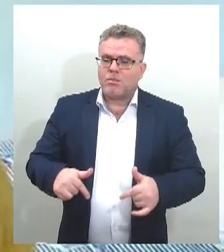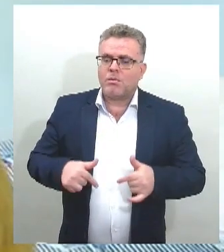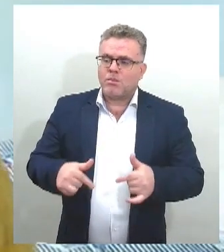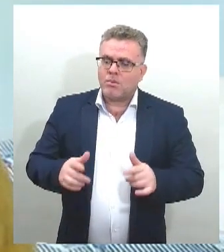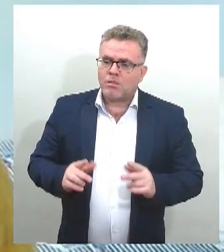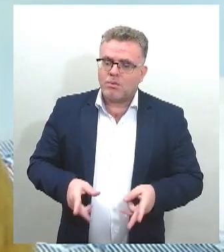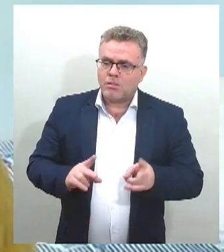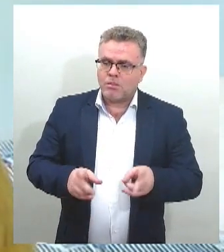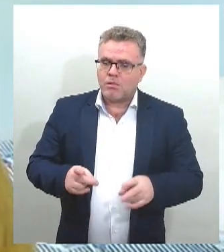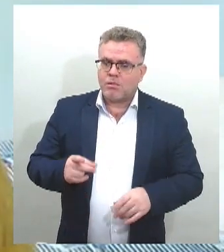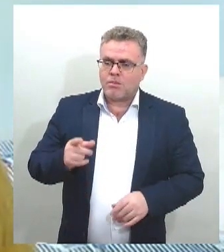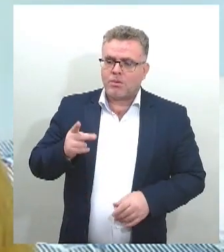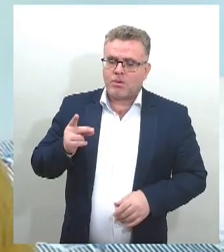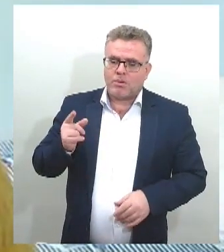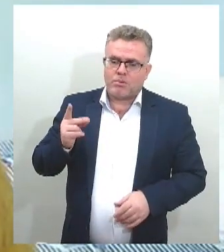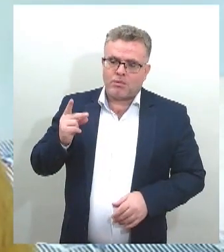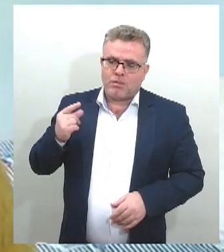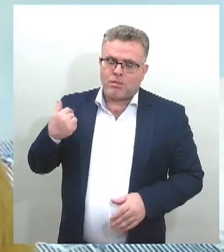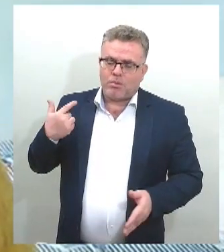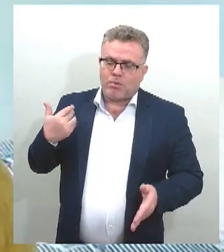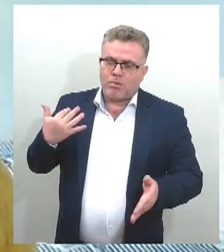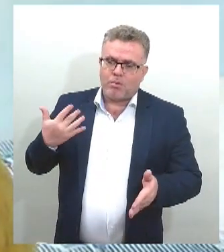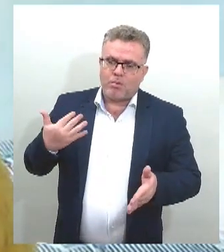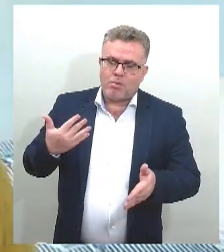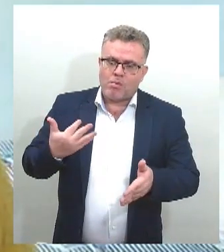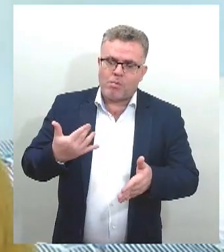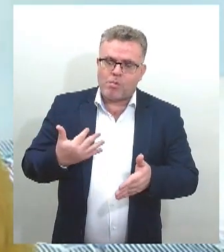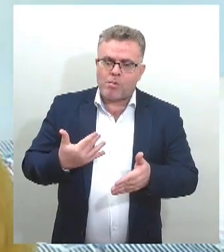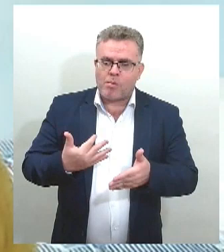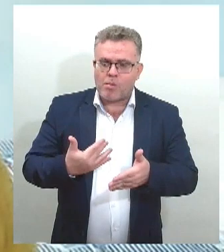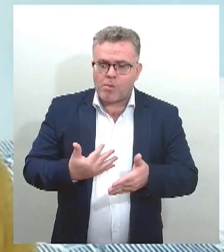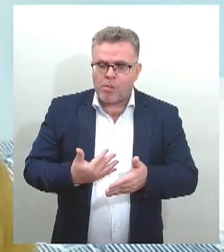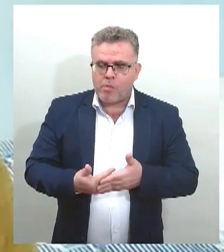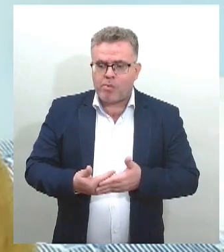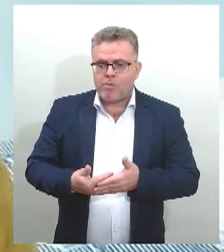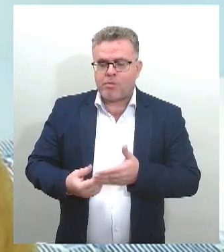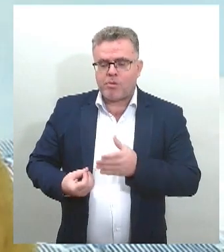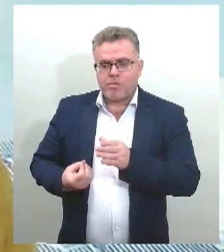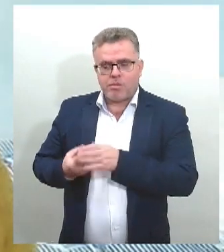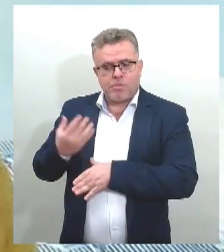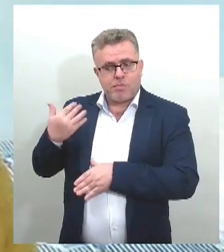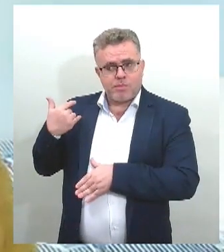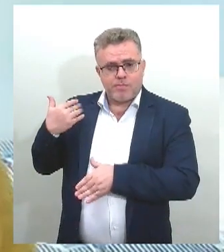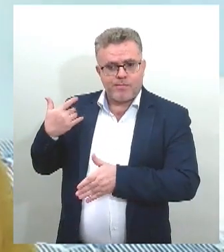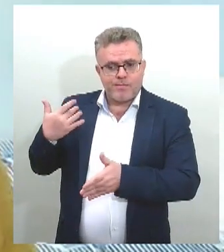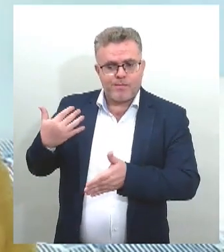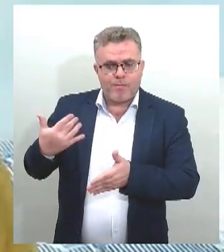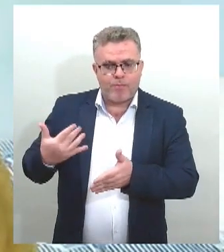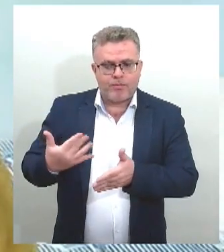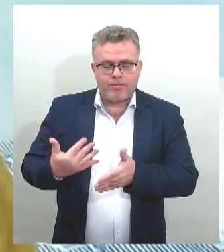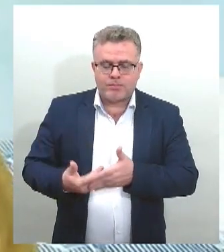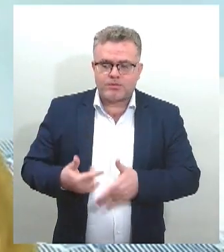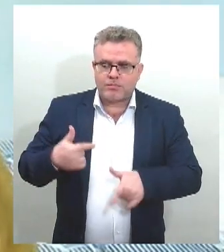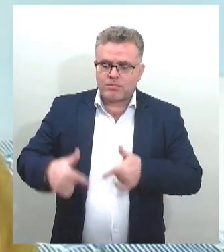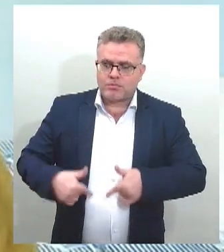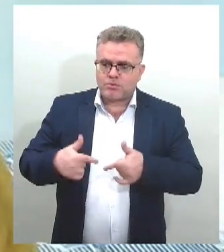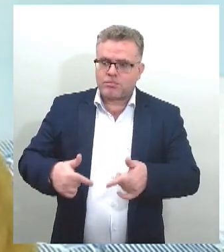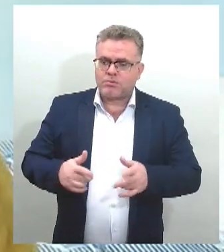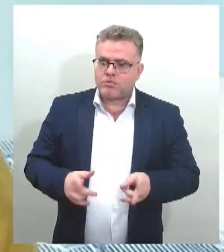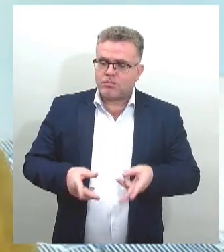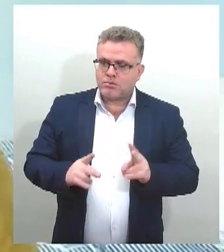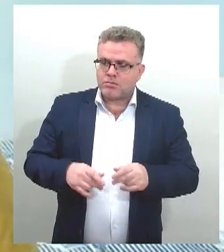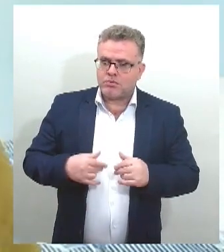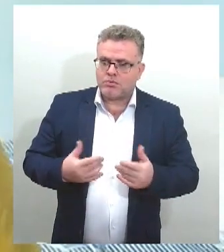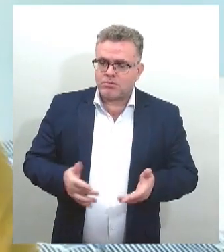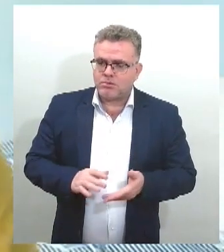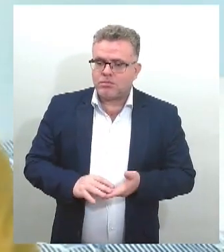seu, do seu nascedouro, né, antes mesmo do 15 de novembro, eles